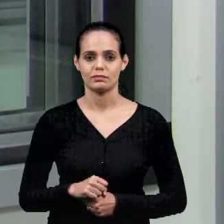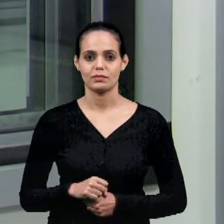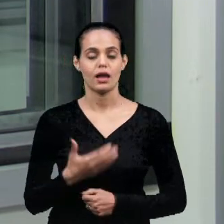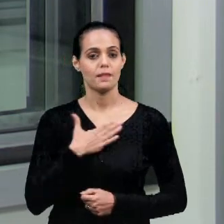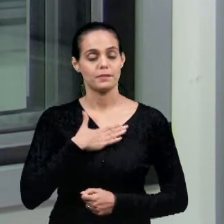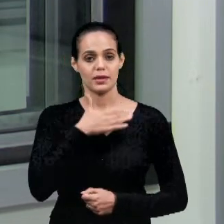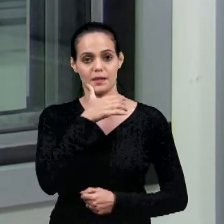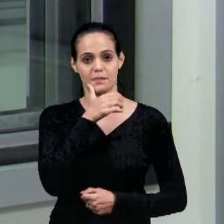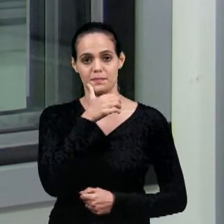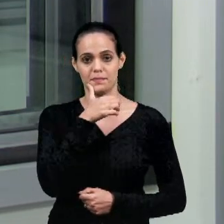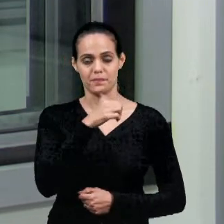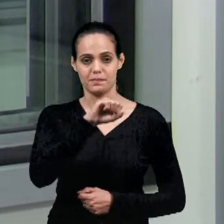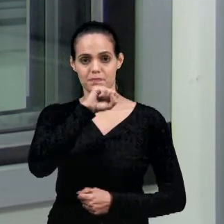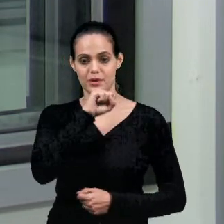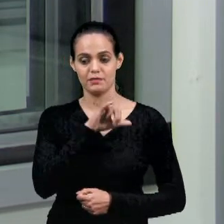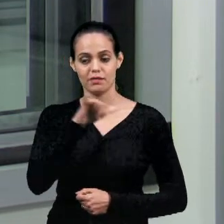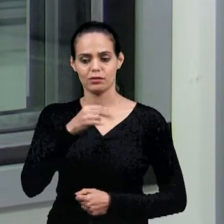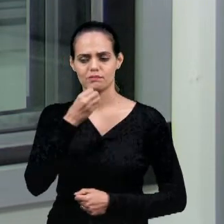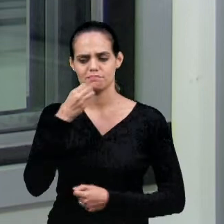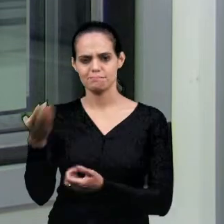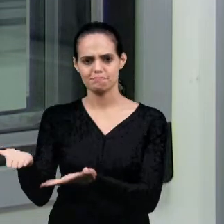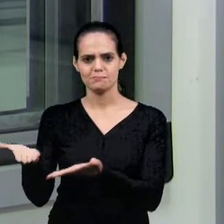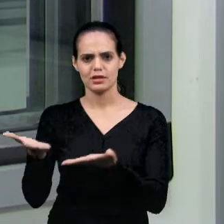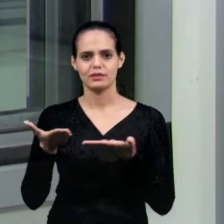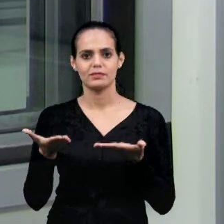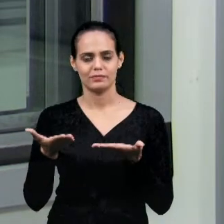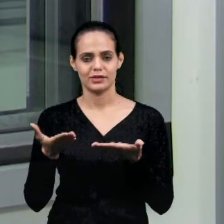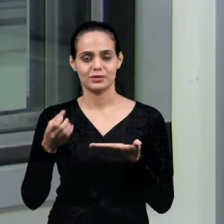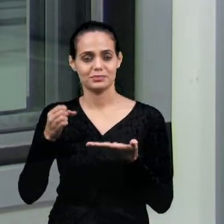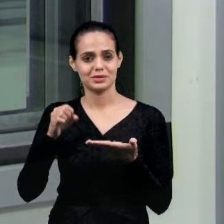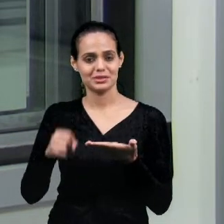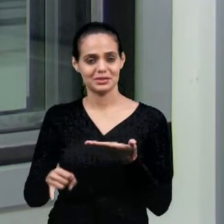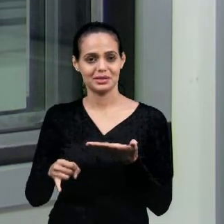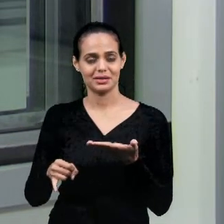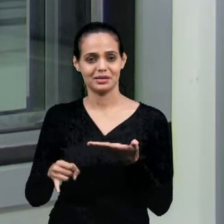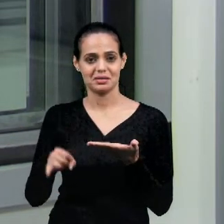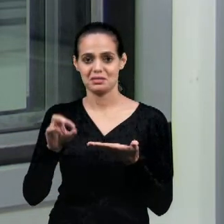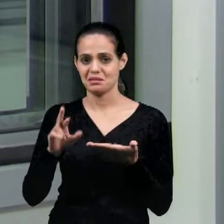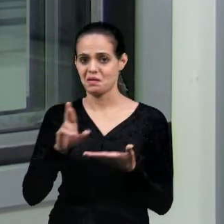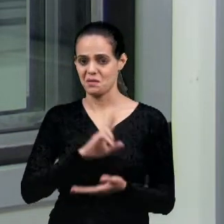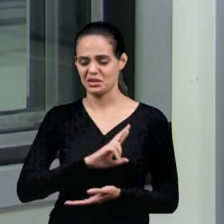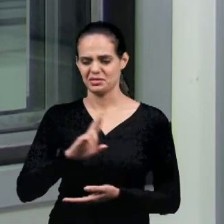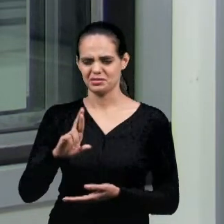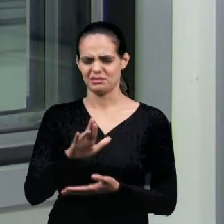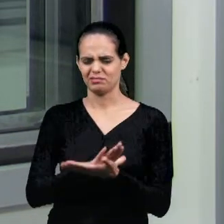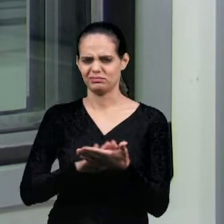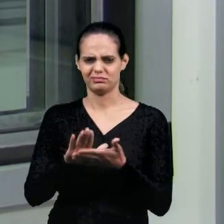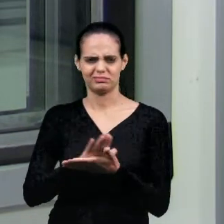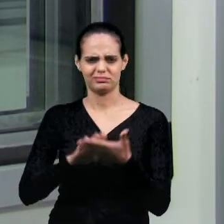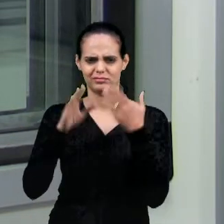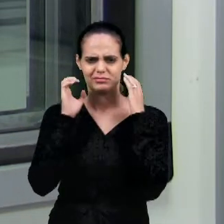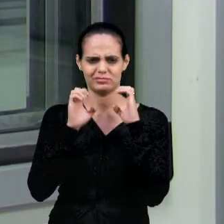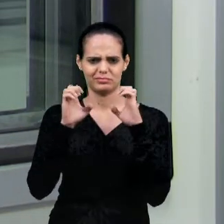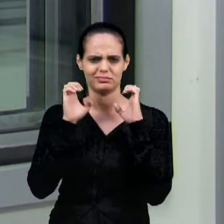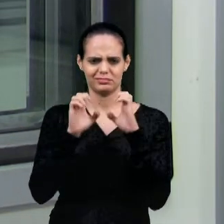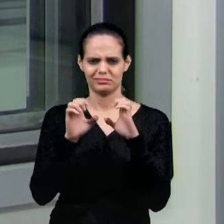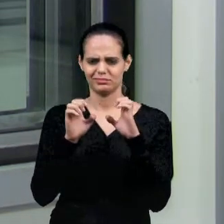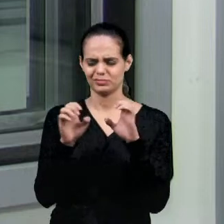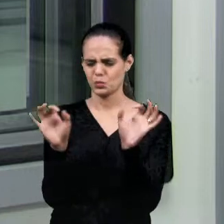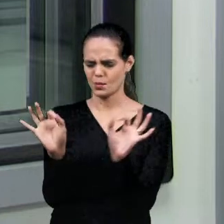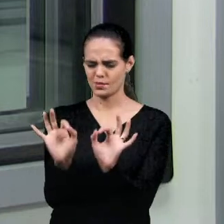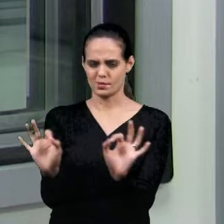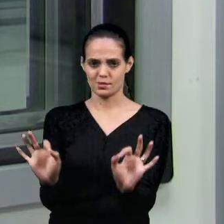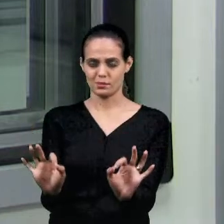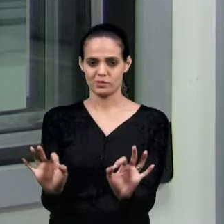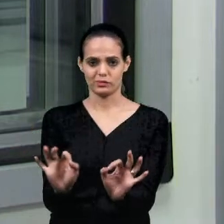falou com ele que ele era bem-vindo na casa dela se não fosse para falar de religião, de evangelho. E